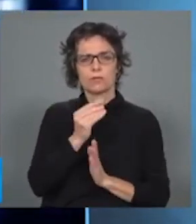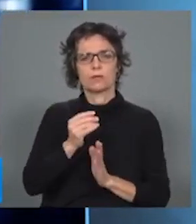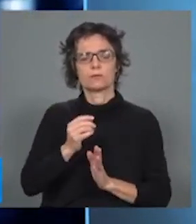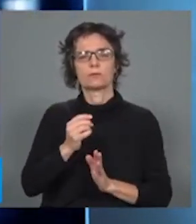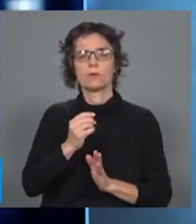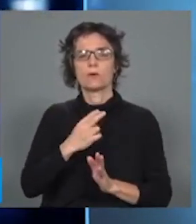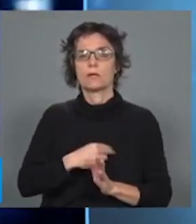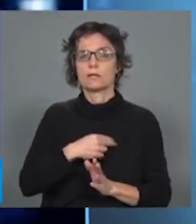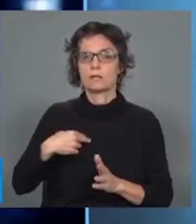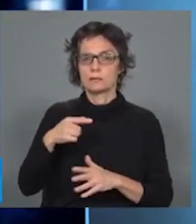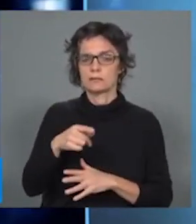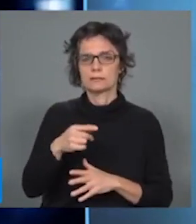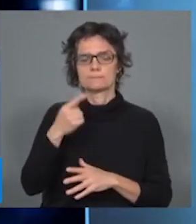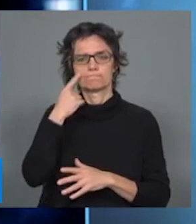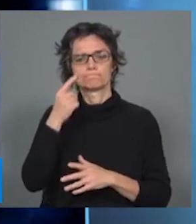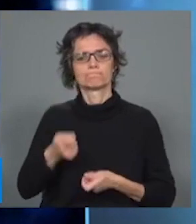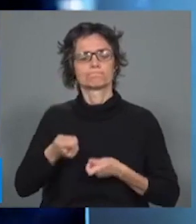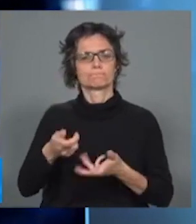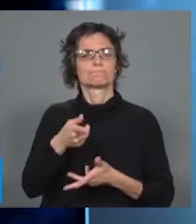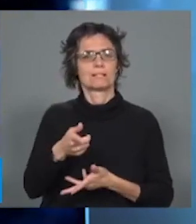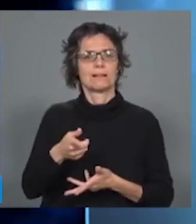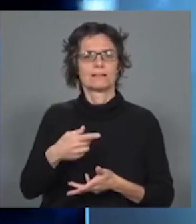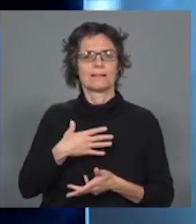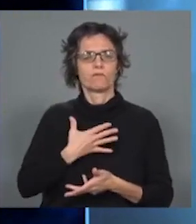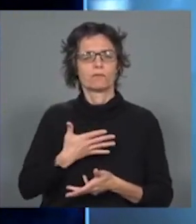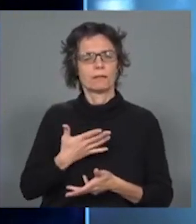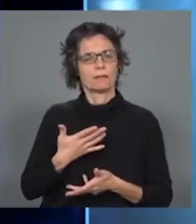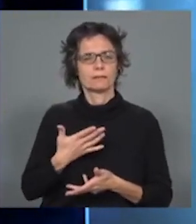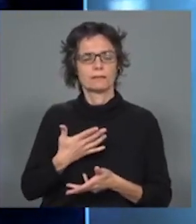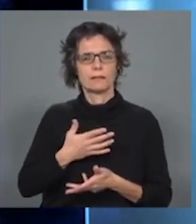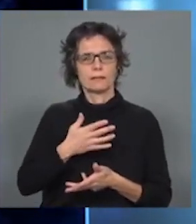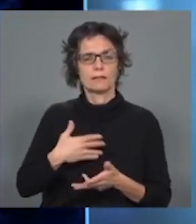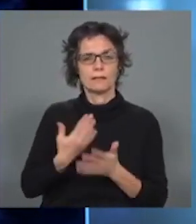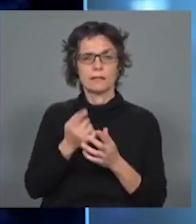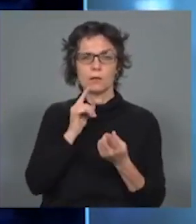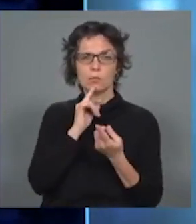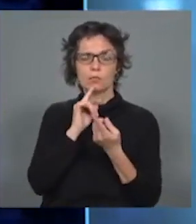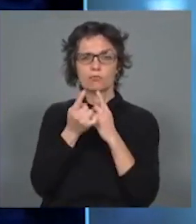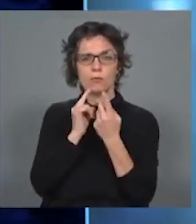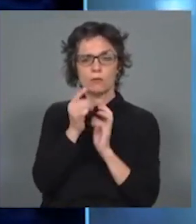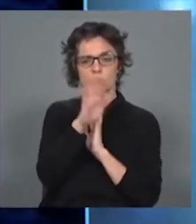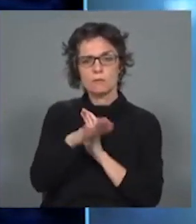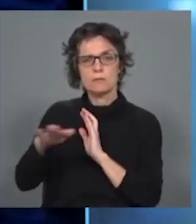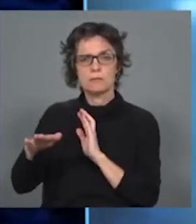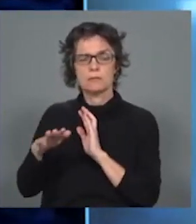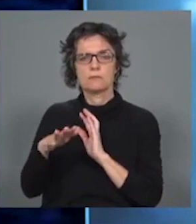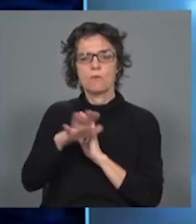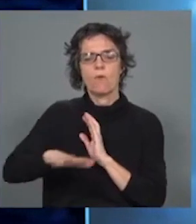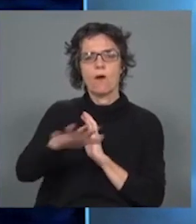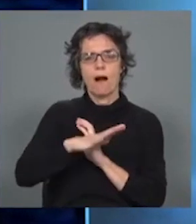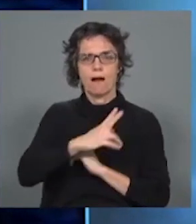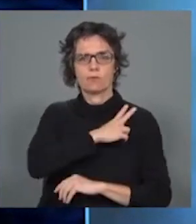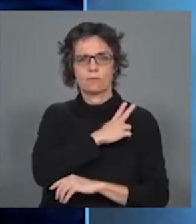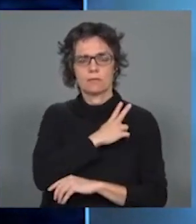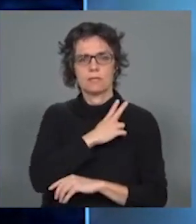Cristãos, uma aposta em concretizar no meio académico um diálogo científico e interreligioso entre estas